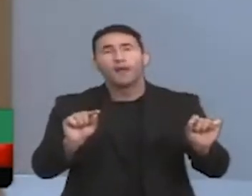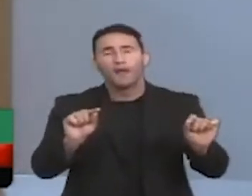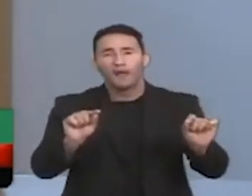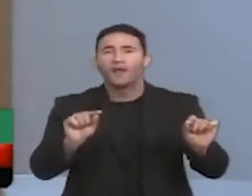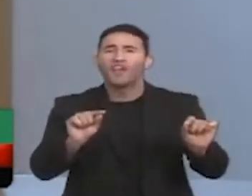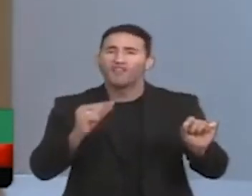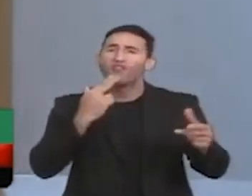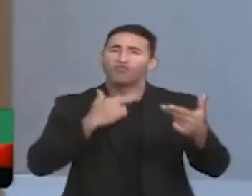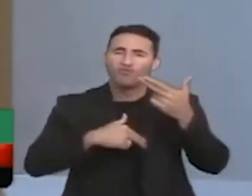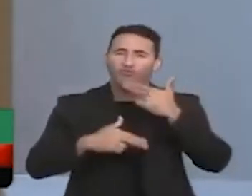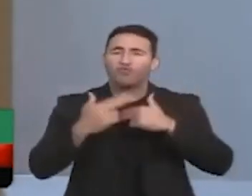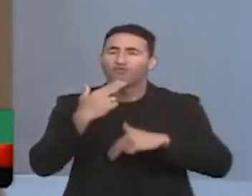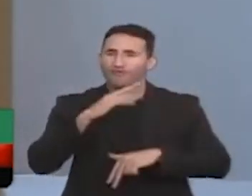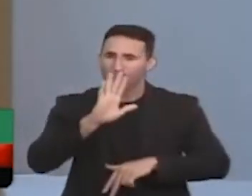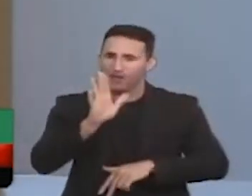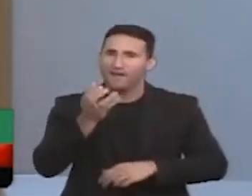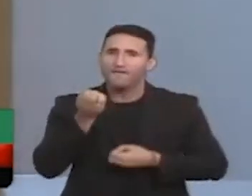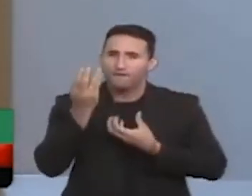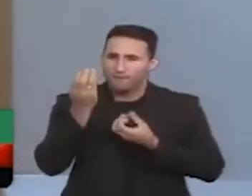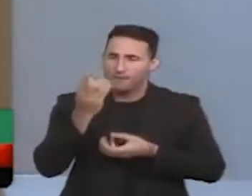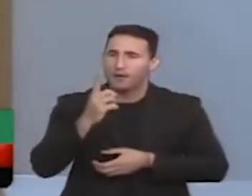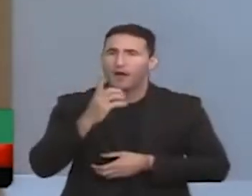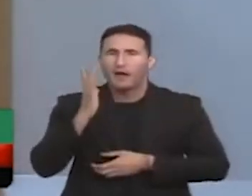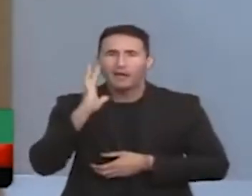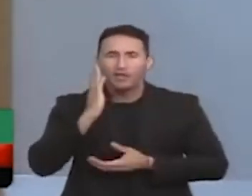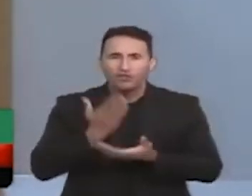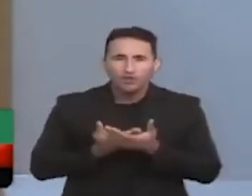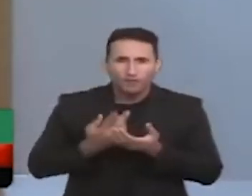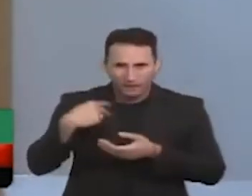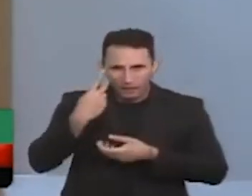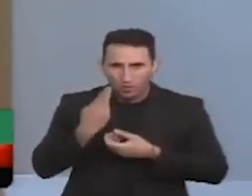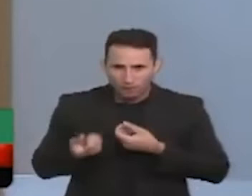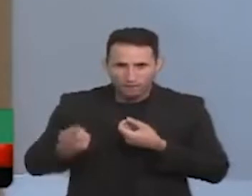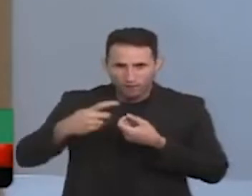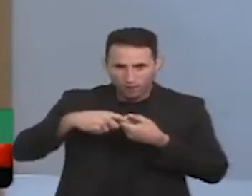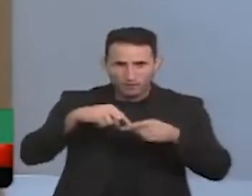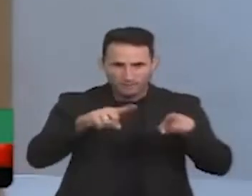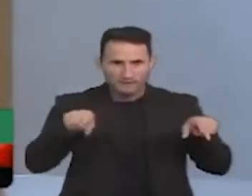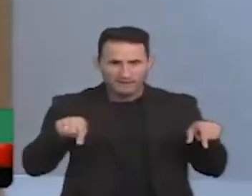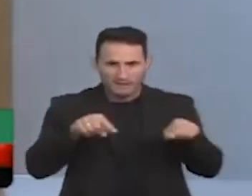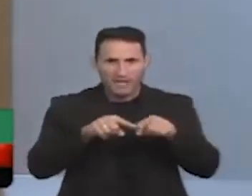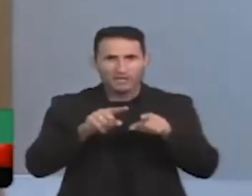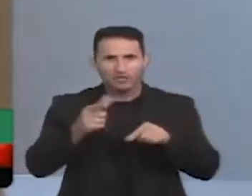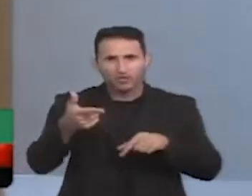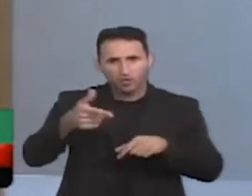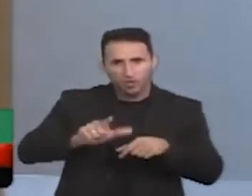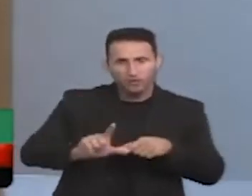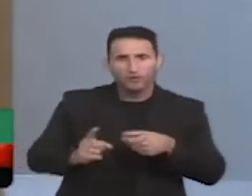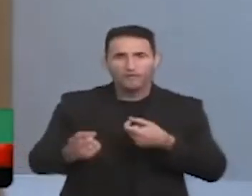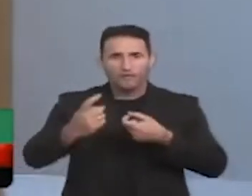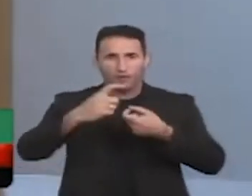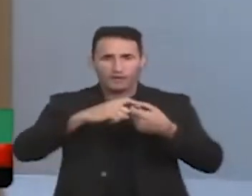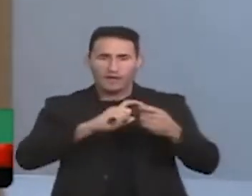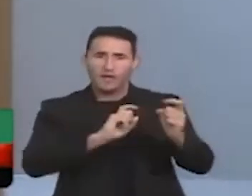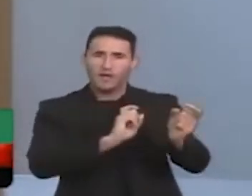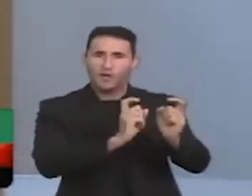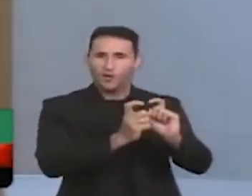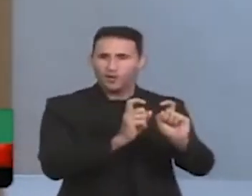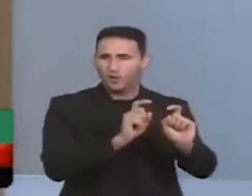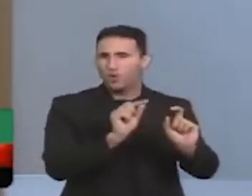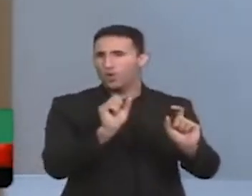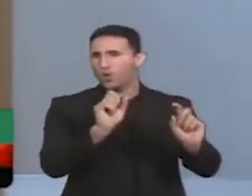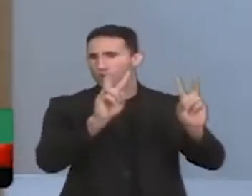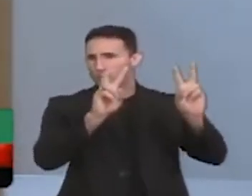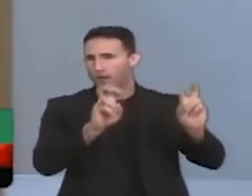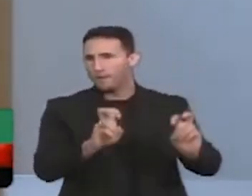vereador Josias estava aqui daqui a pouquinho ele deve retornar aqui para sala da gente ter novamente aquela reunião com